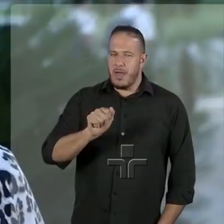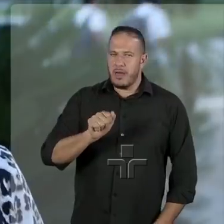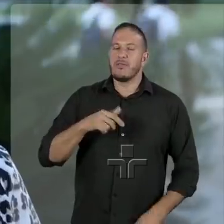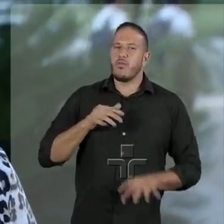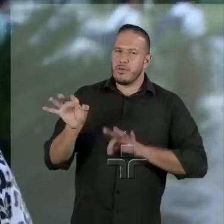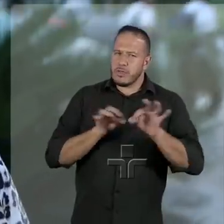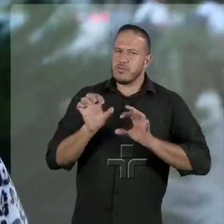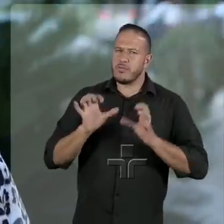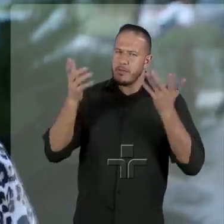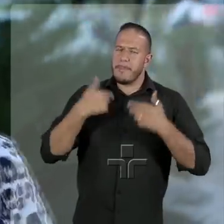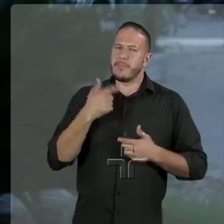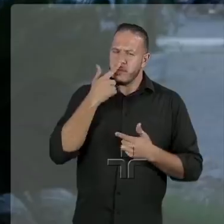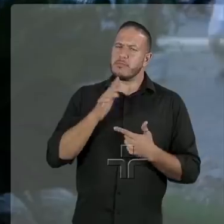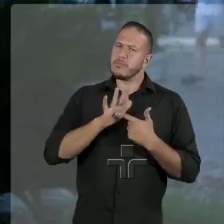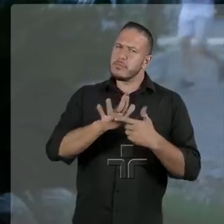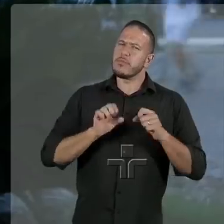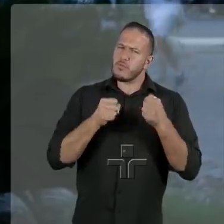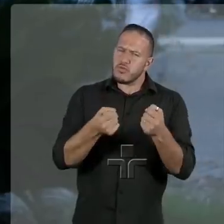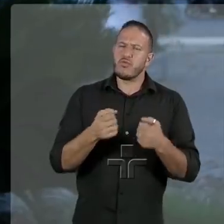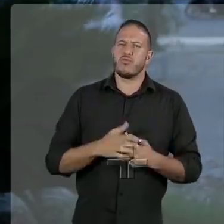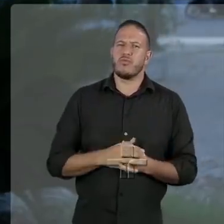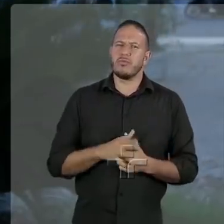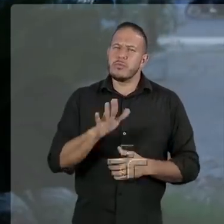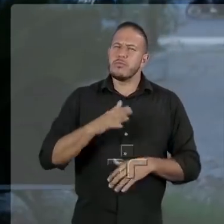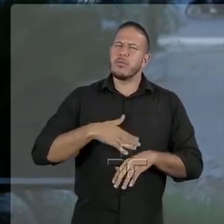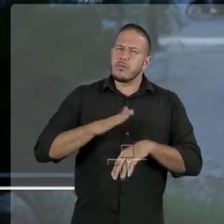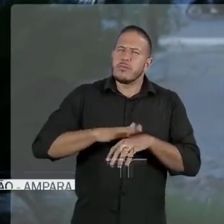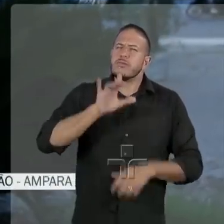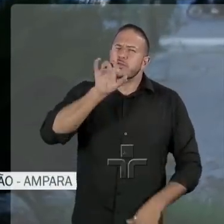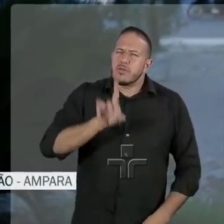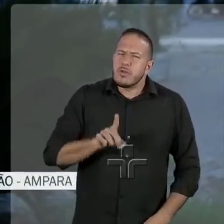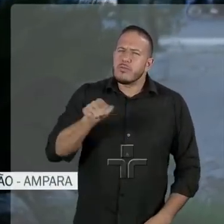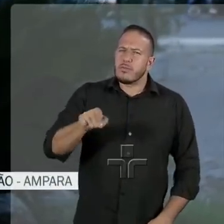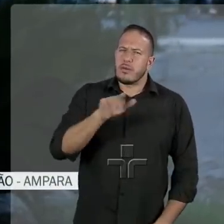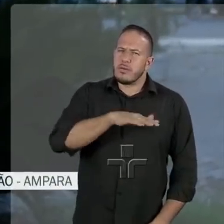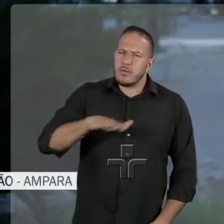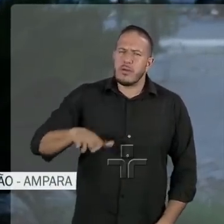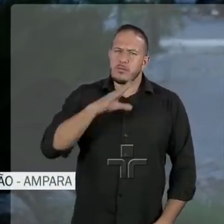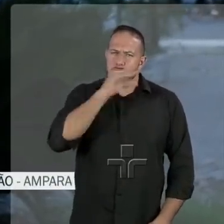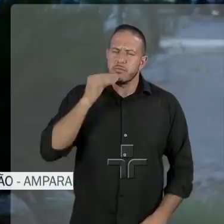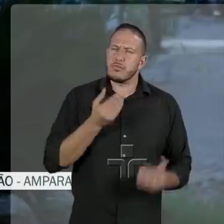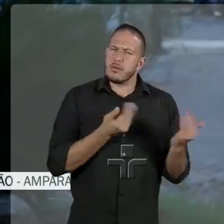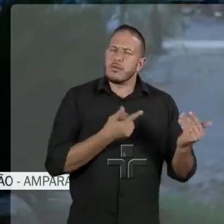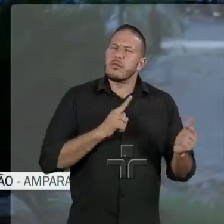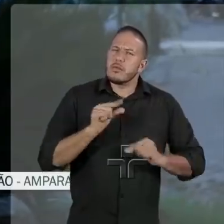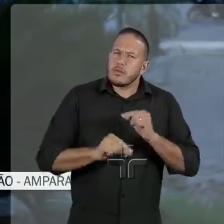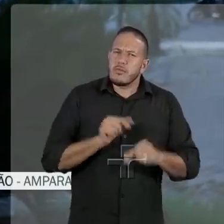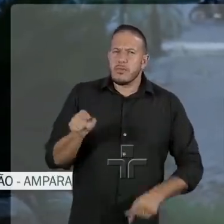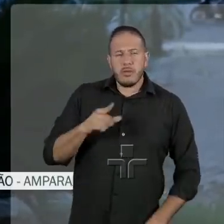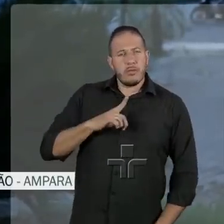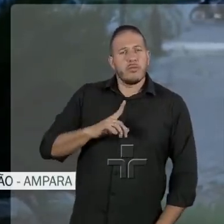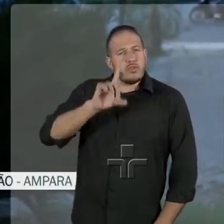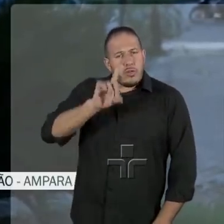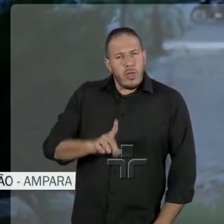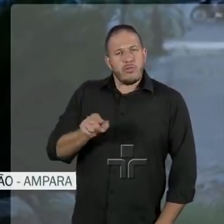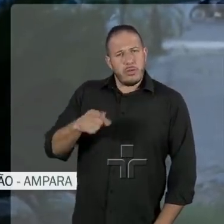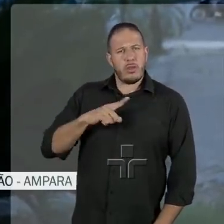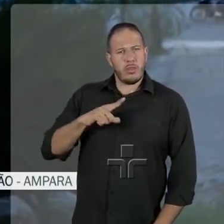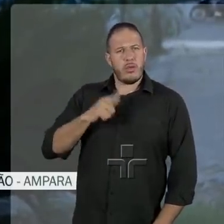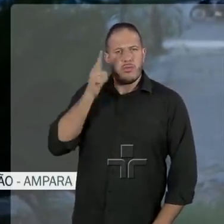defendeu a iniciativa. O maior direito que uma criança e um adolescente têm é o direito de ter uma